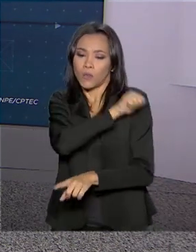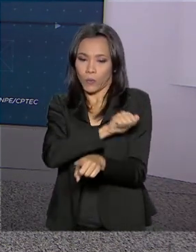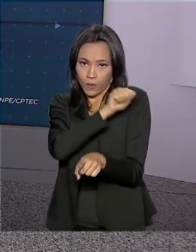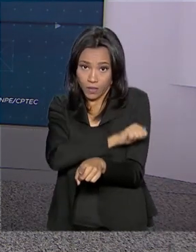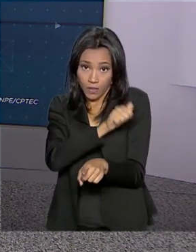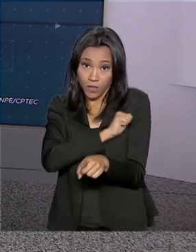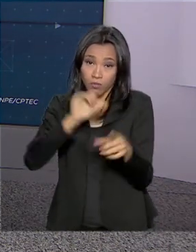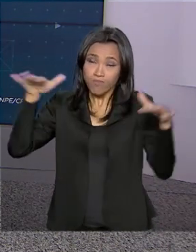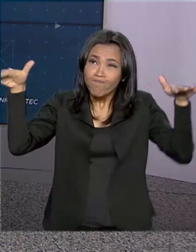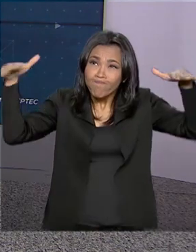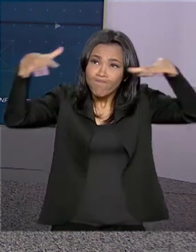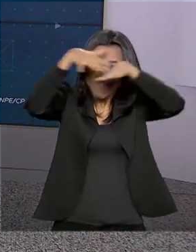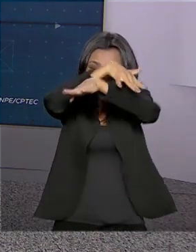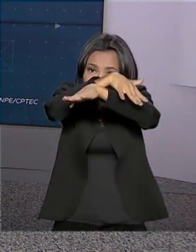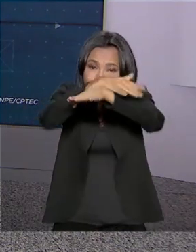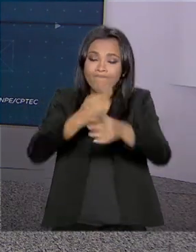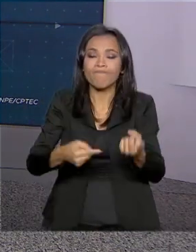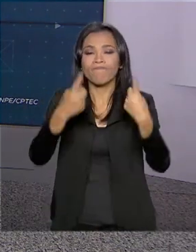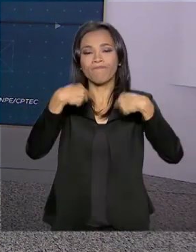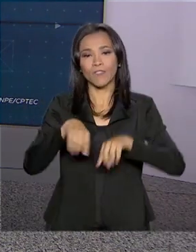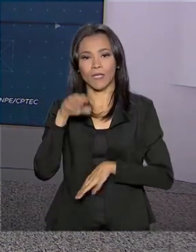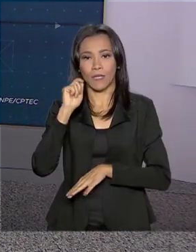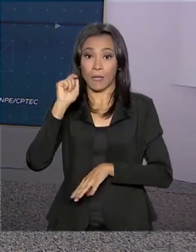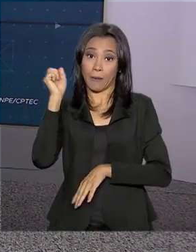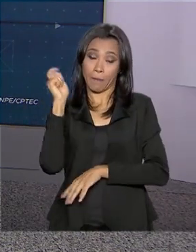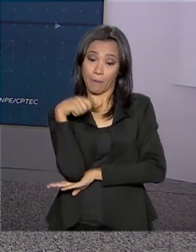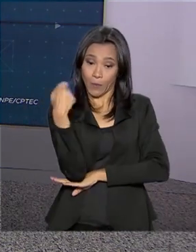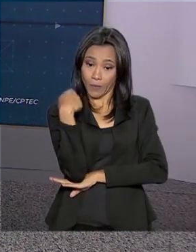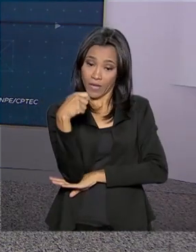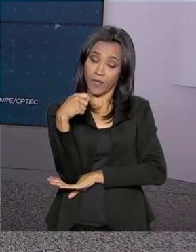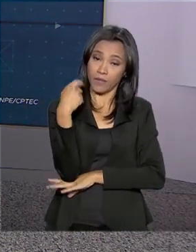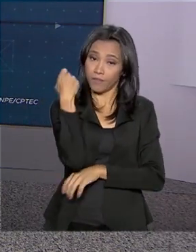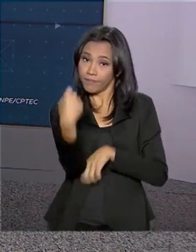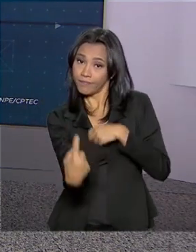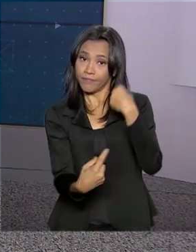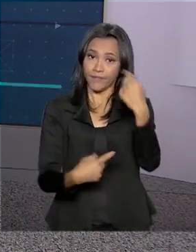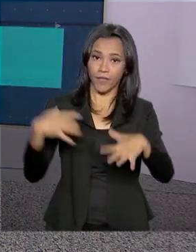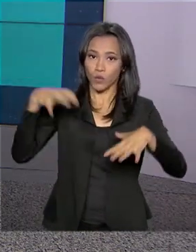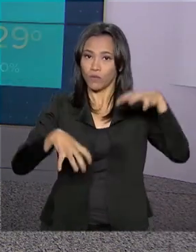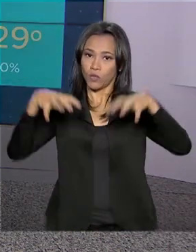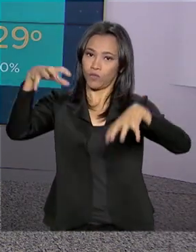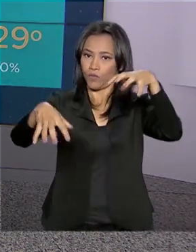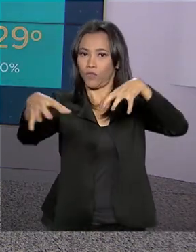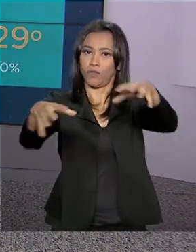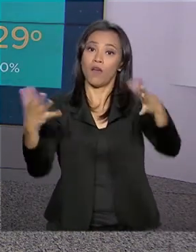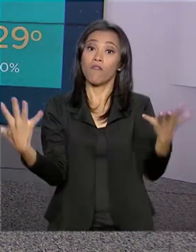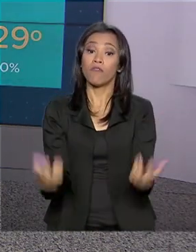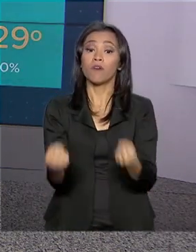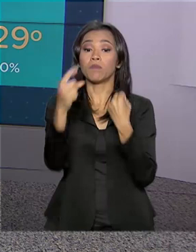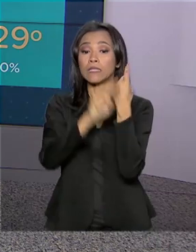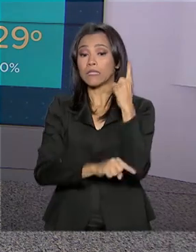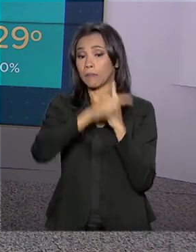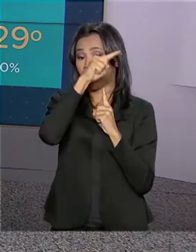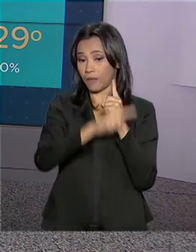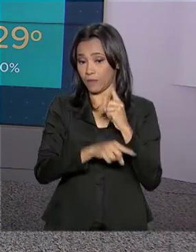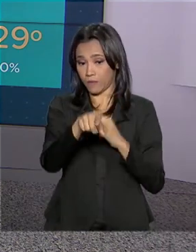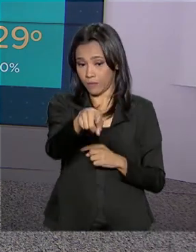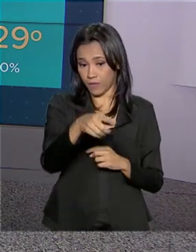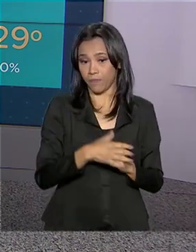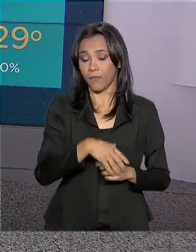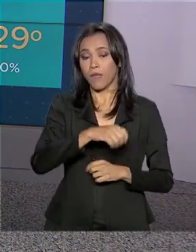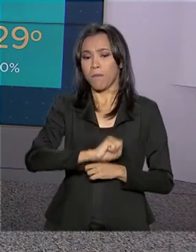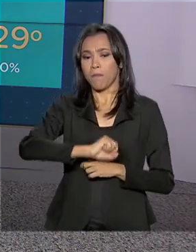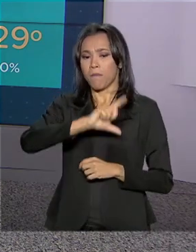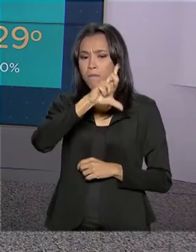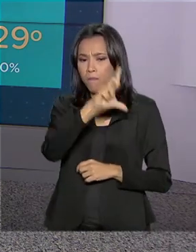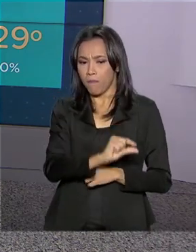nublado e em porto alegre e chuvas periódicas agora vamos às temperaturas máximas e mínimas olha só